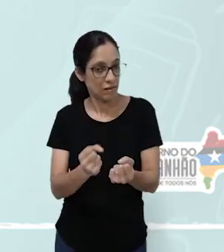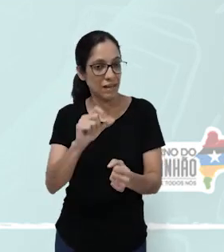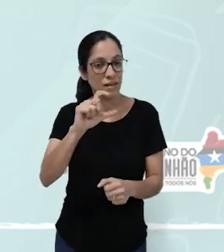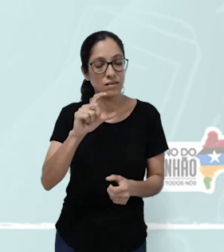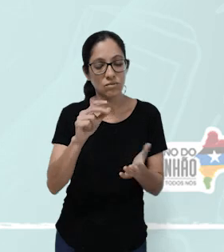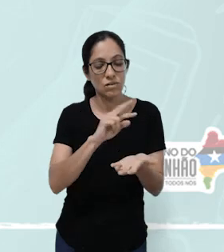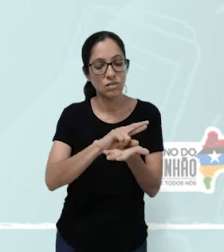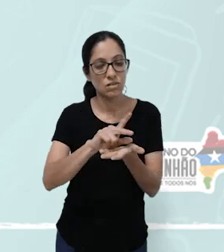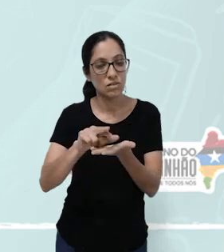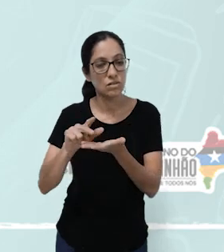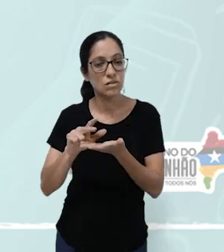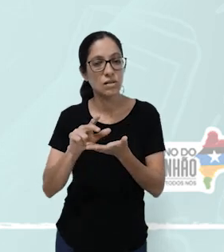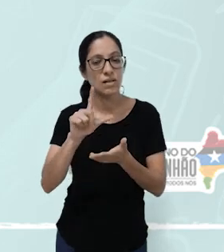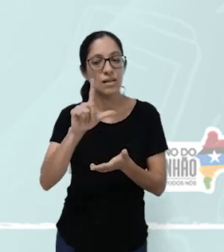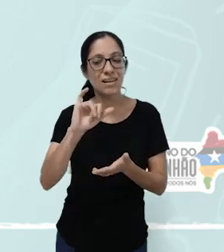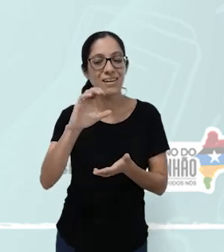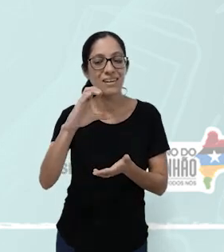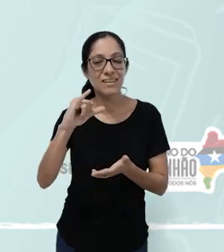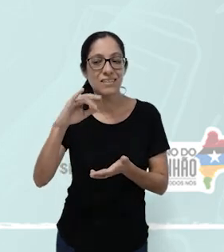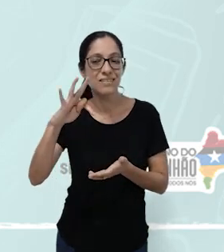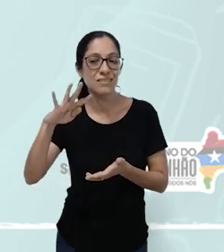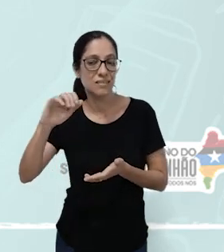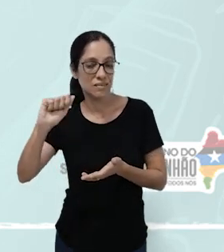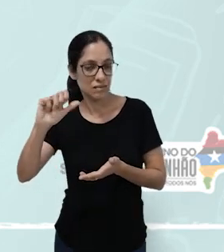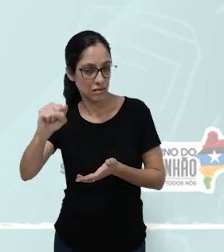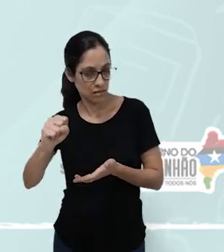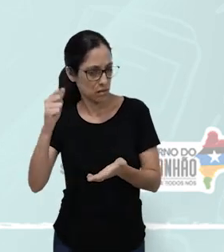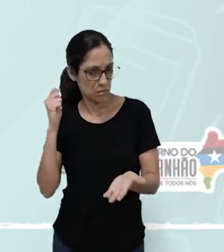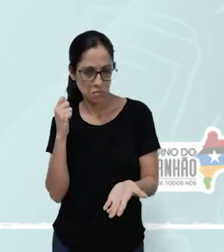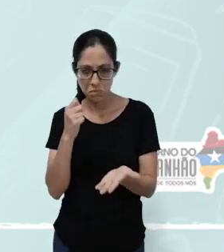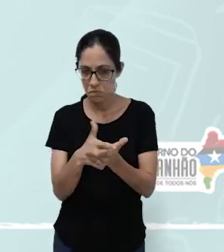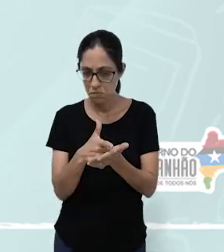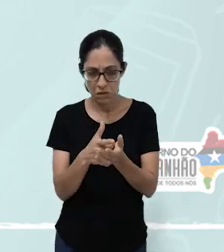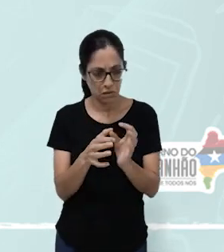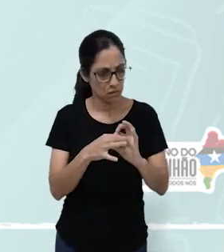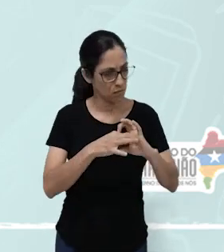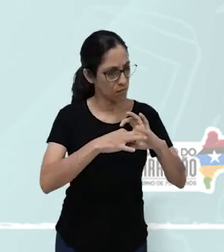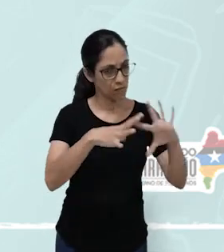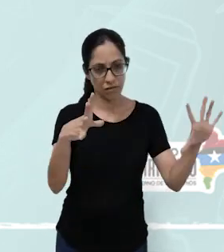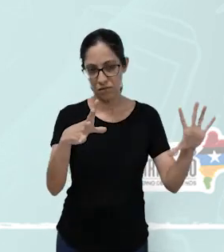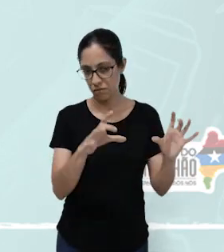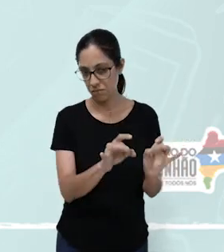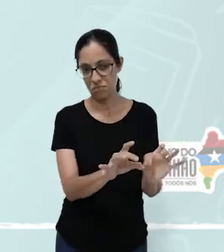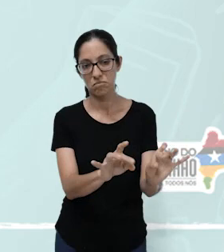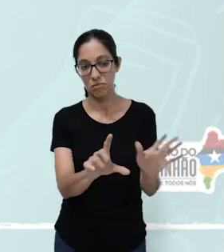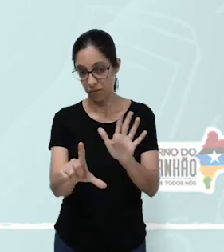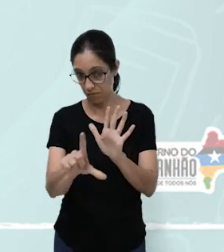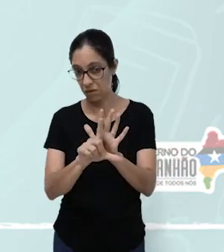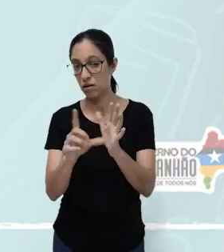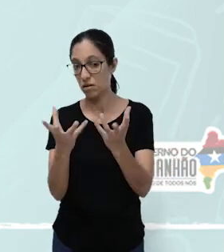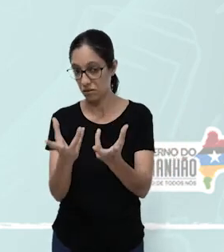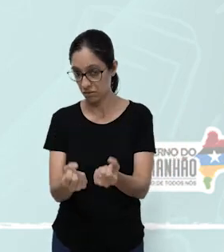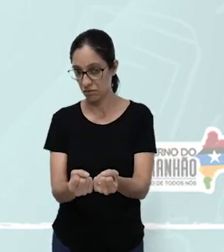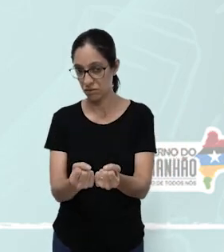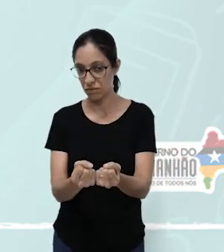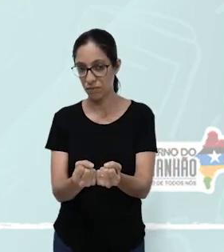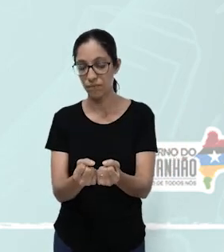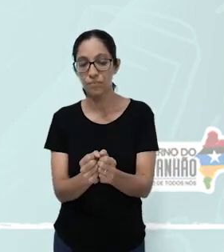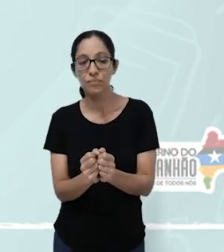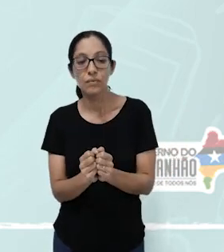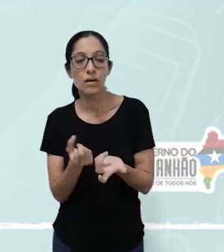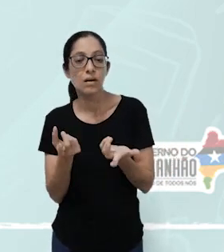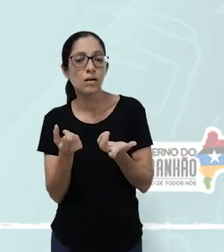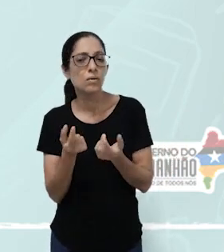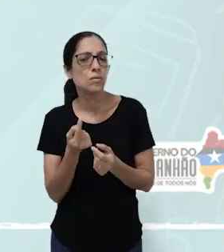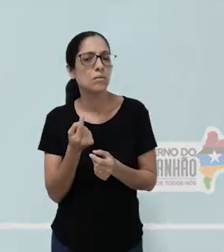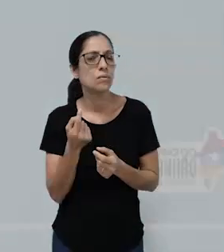as quais são compradas praticamente de maneira livre e seu comércio é legal. A única limitação